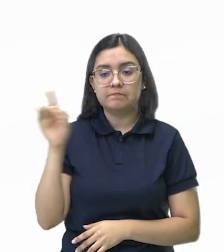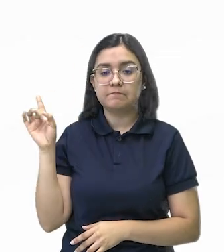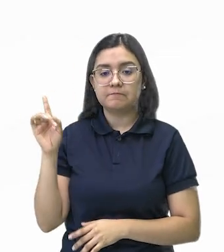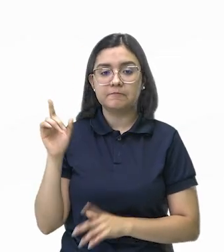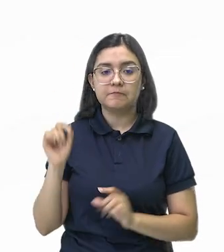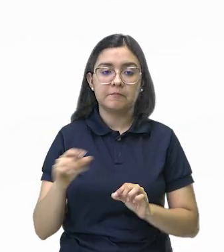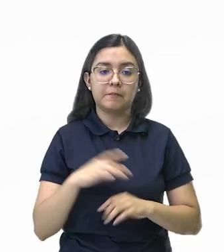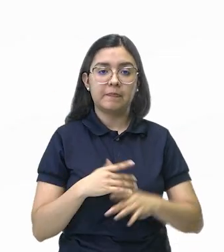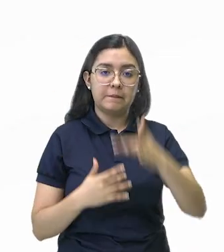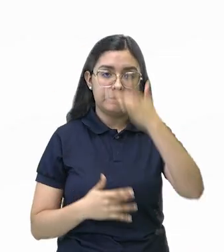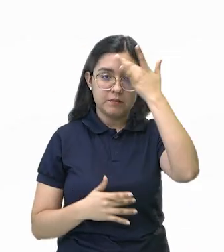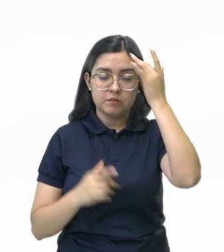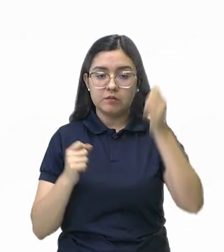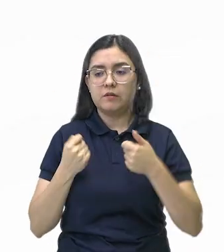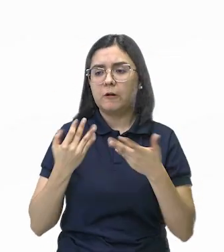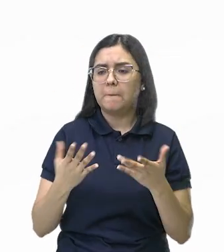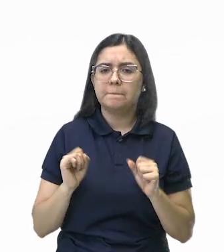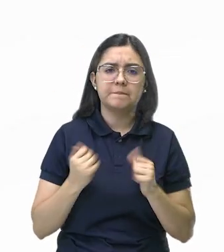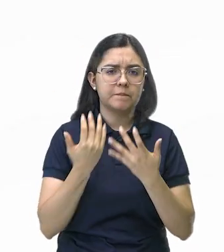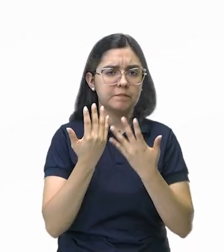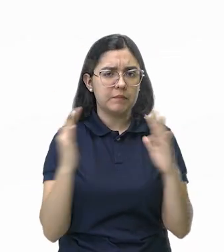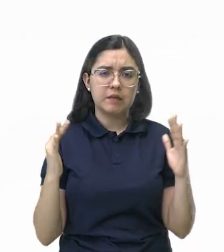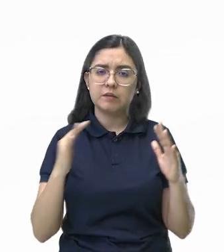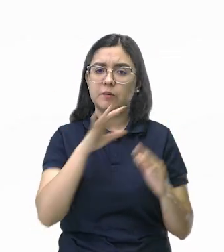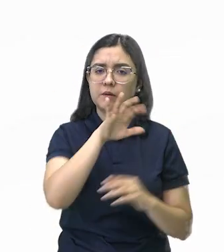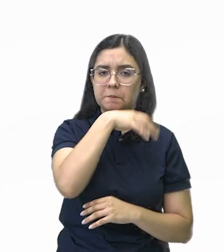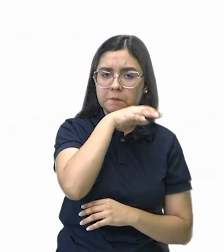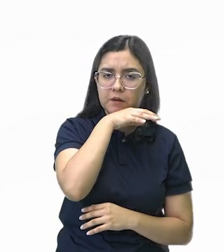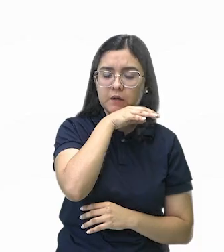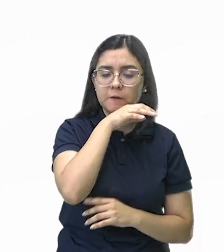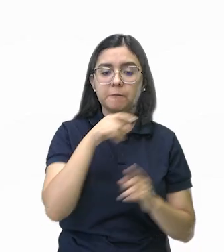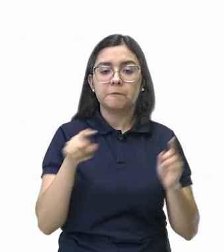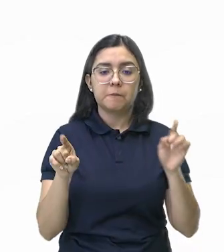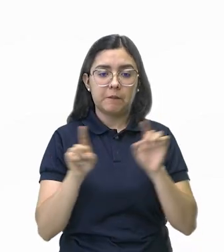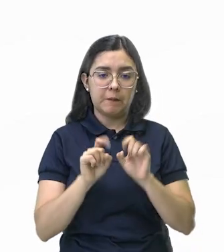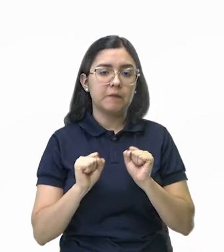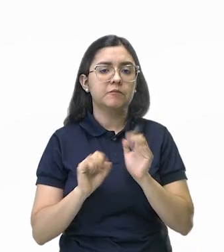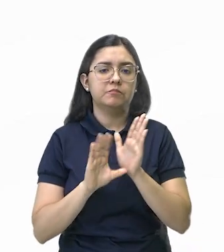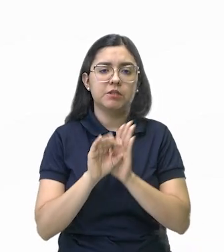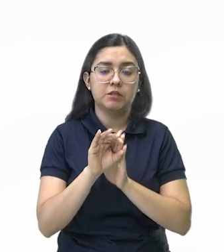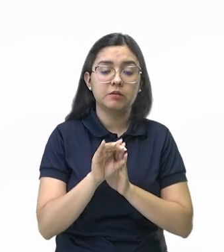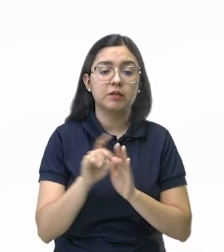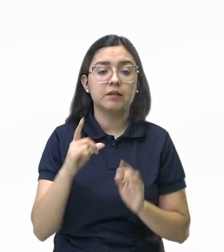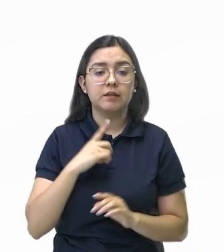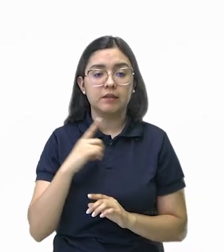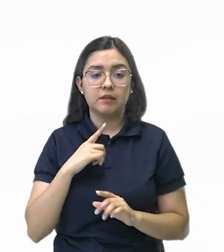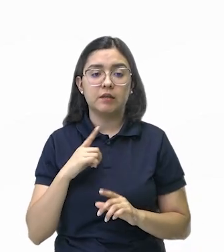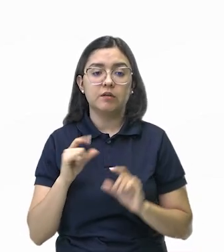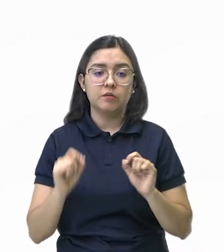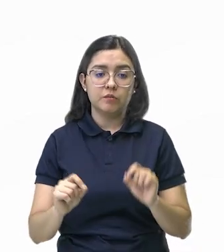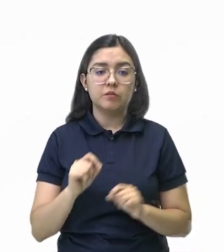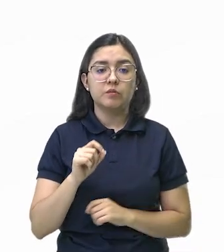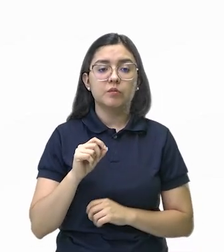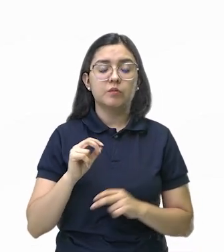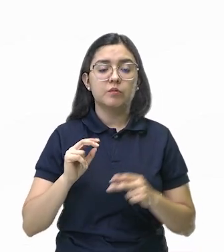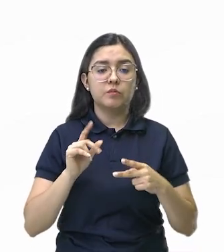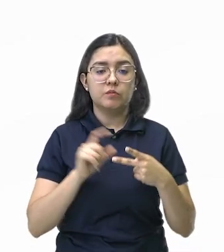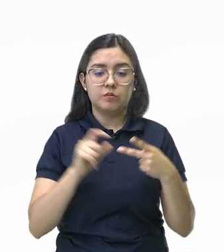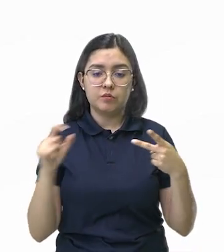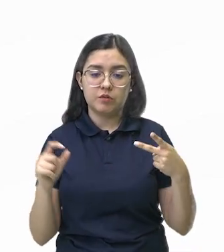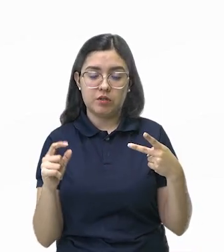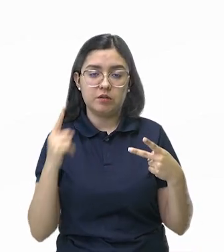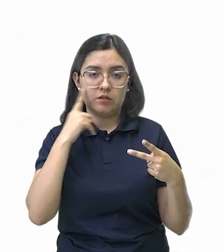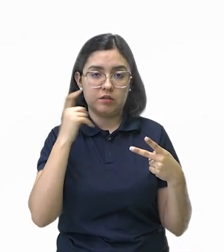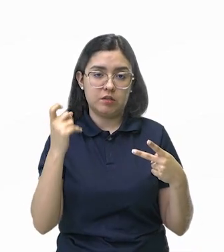aí o doador, que pode ser uma planta, pode ser um animal, pode ser um micro-organismo, que contém o gene de interesse que nós queremos,